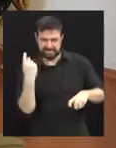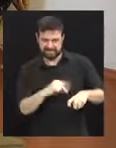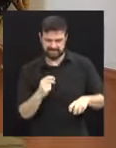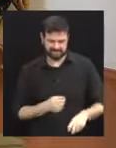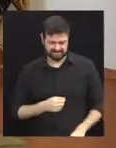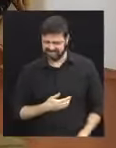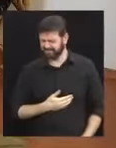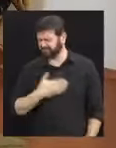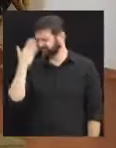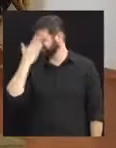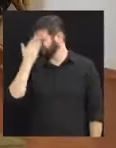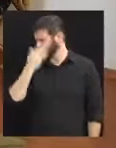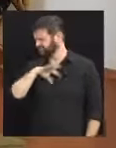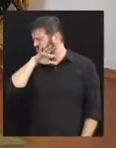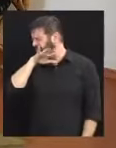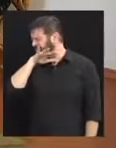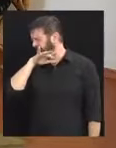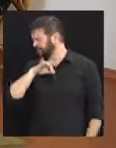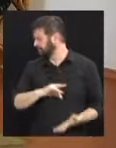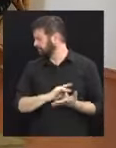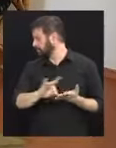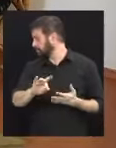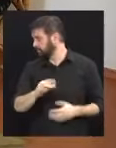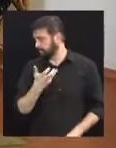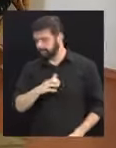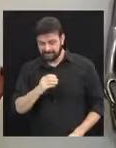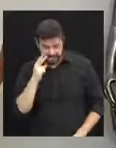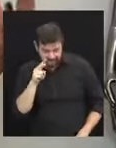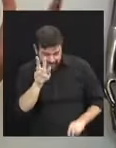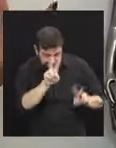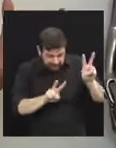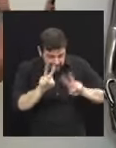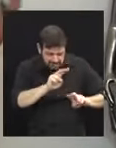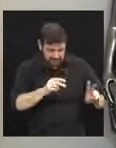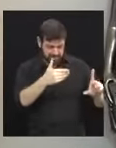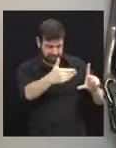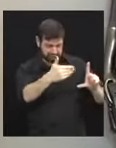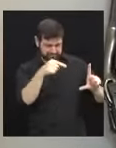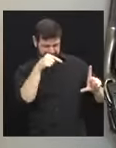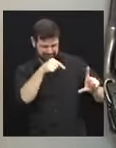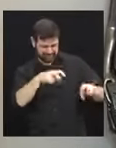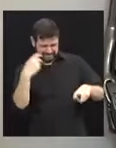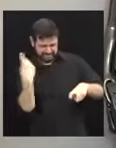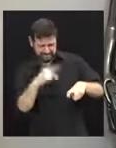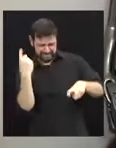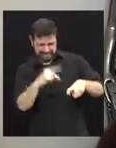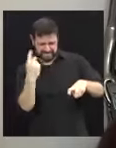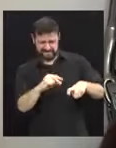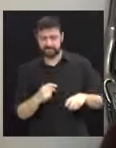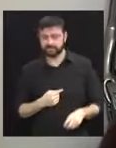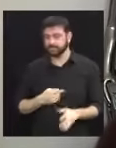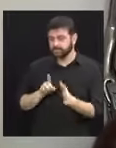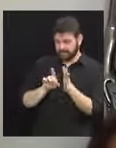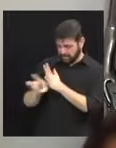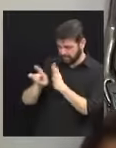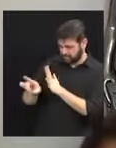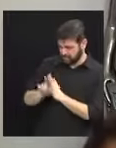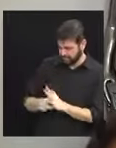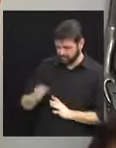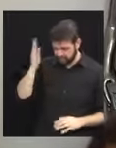eu preferia não ter visto. É complicado você lidar com aquelas imagens. Você acha que de alguma forma a rede social incentiva que a